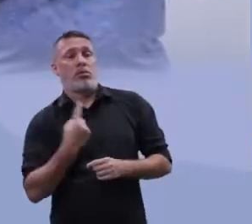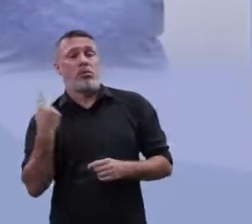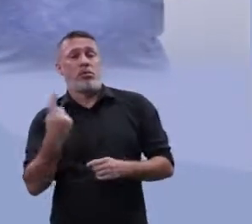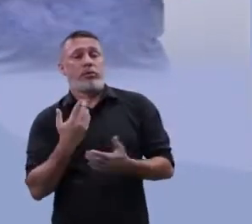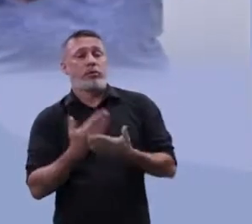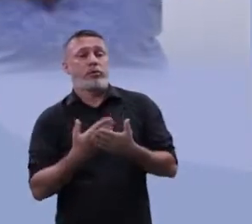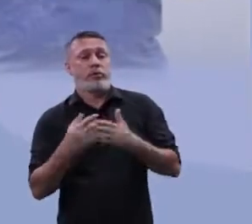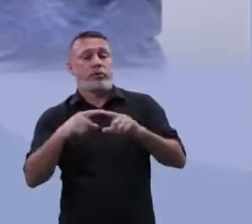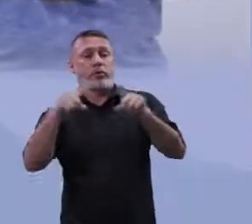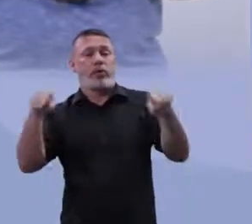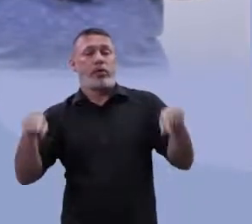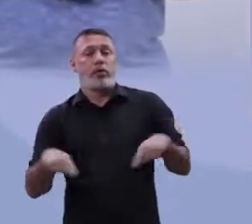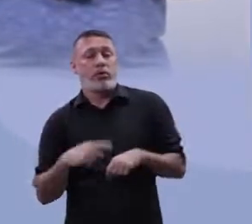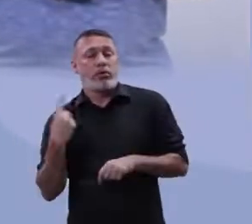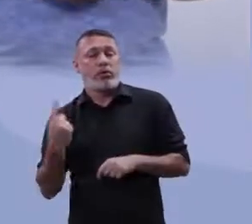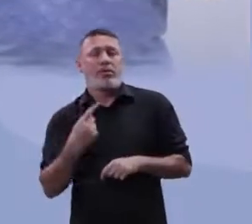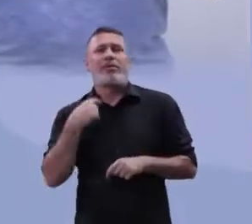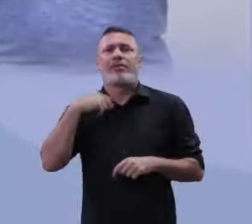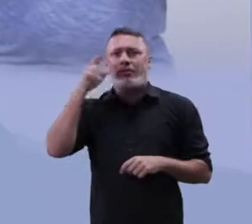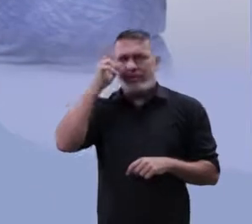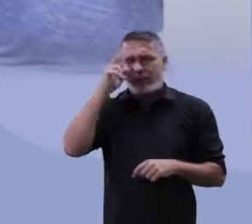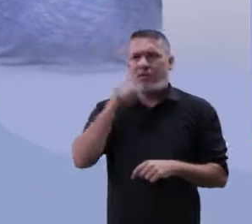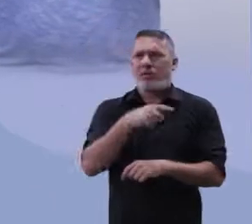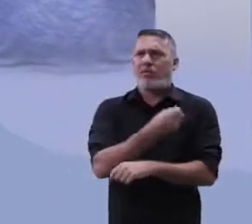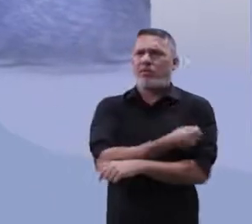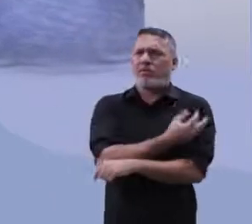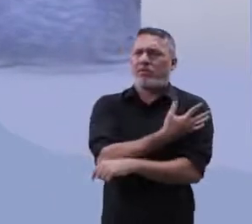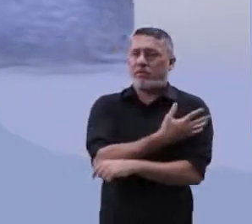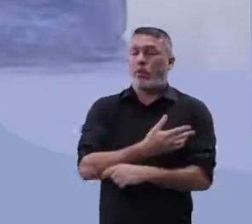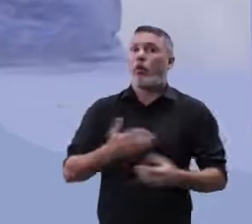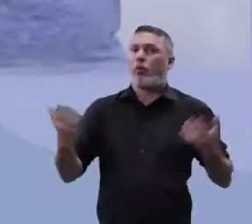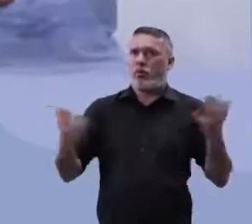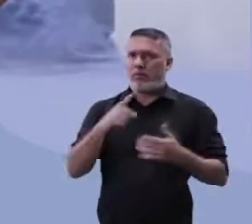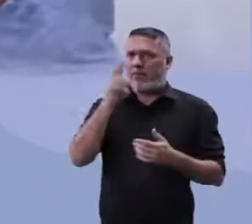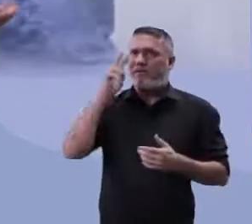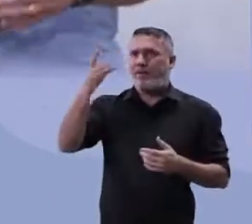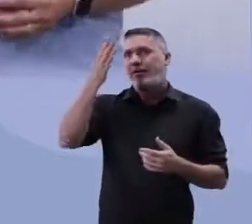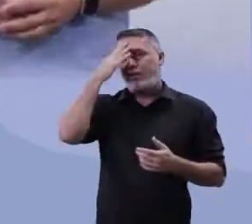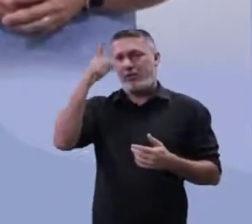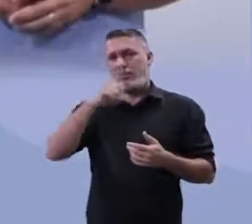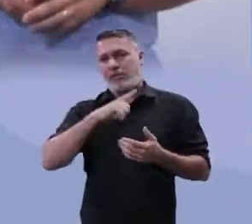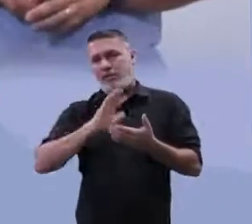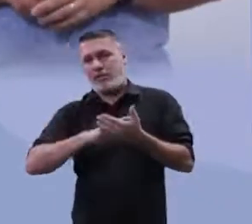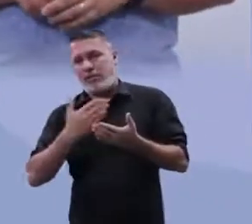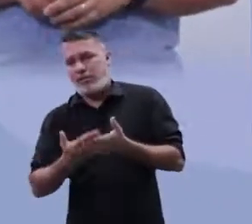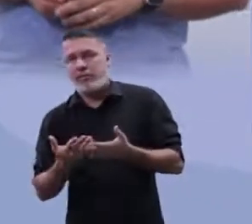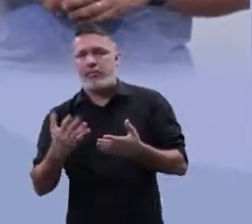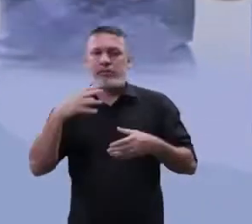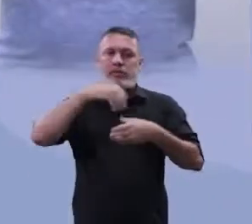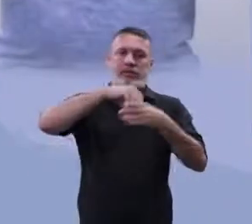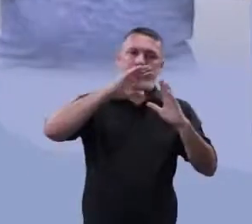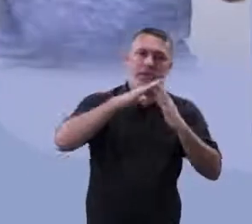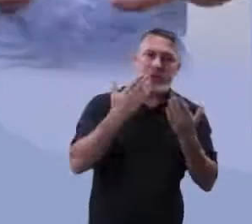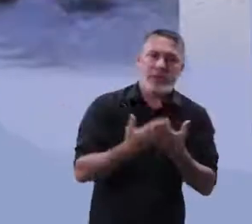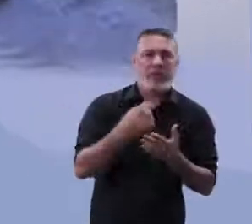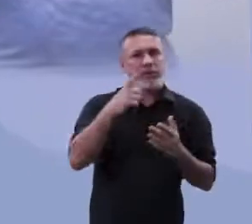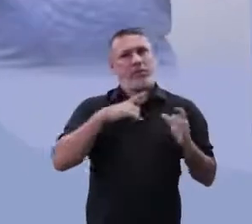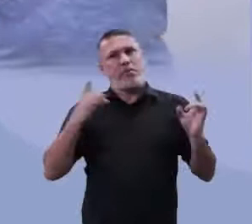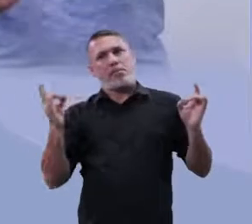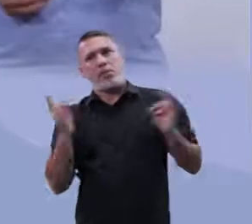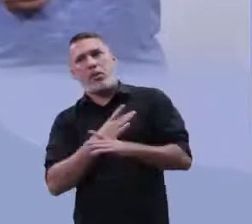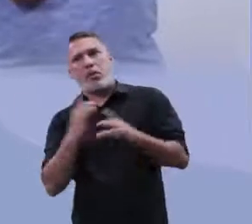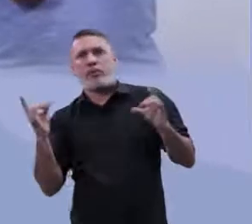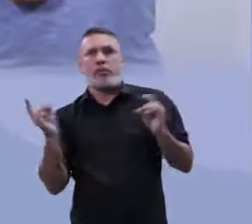ficou ali durante um período. Eu lembro isso no meu ensino fundamental. Hoje vocês estão com intérprete, né, nas escolas, elas